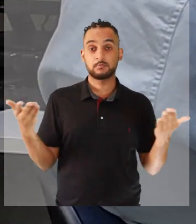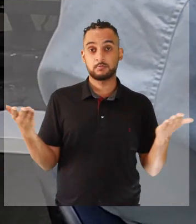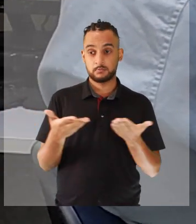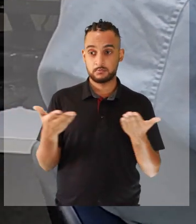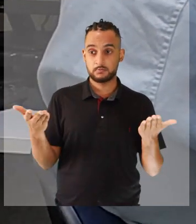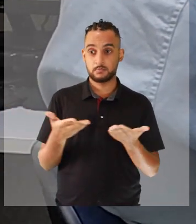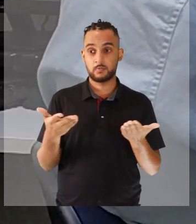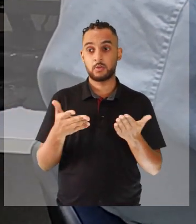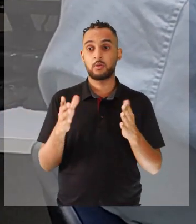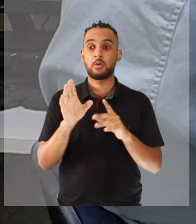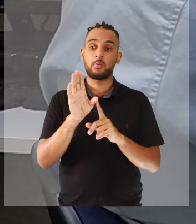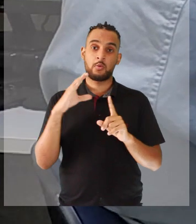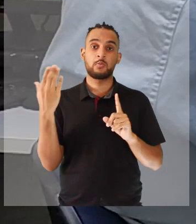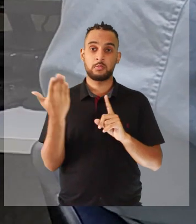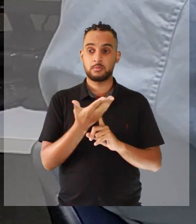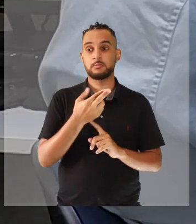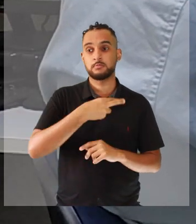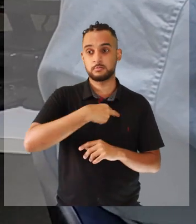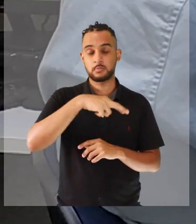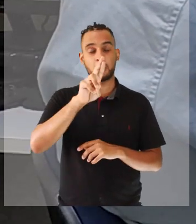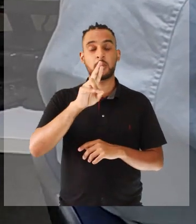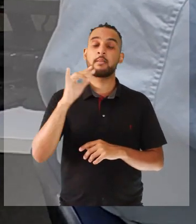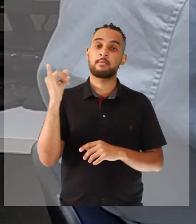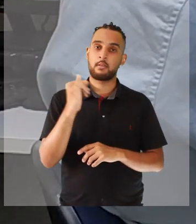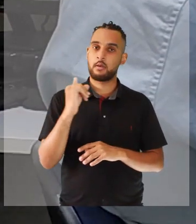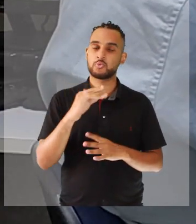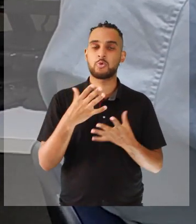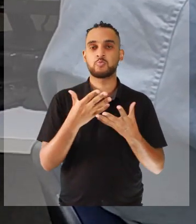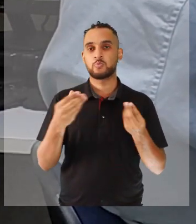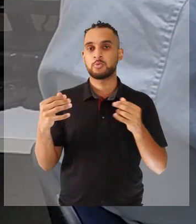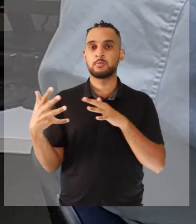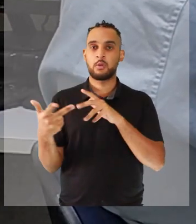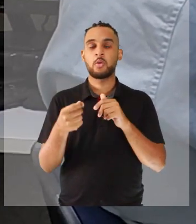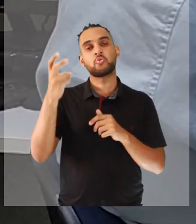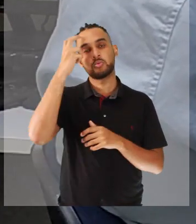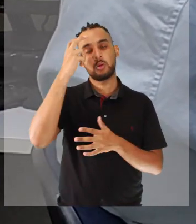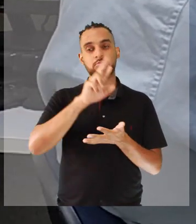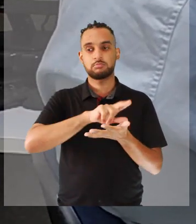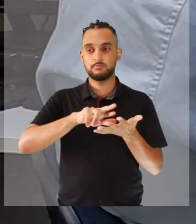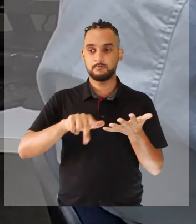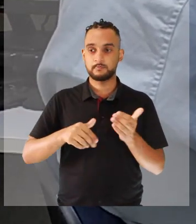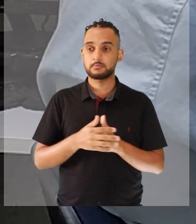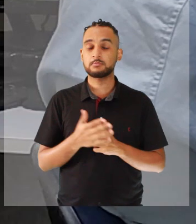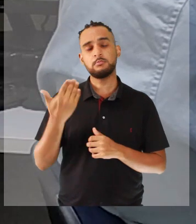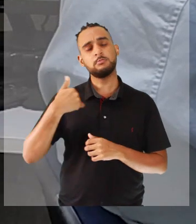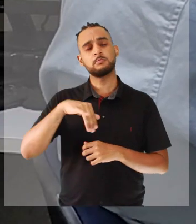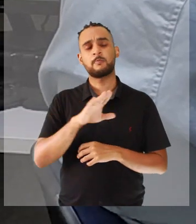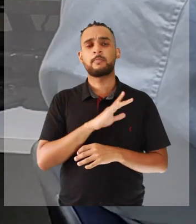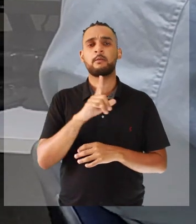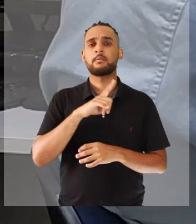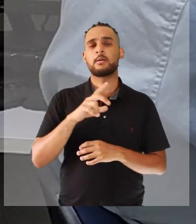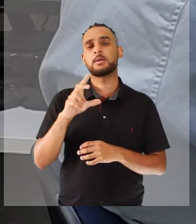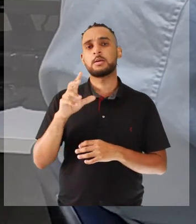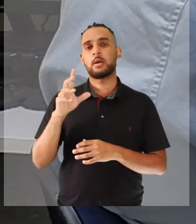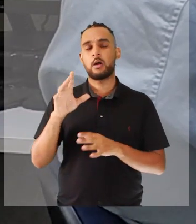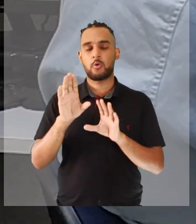Né, hoje nós somos uma congregação religiosa internacional e multicultural. Né,